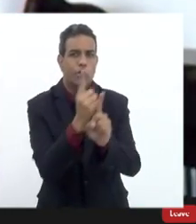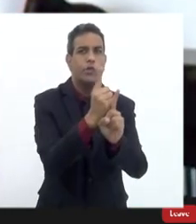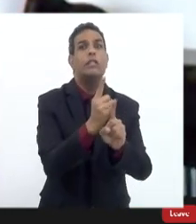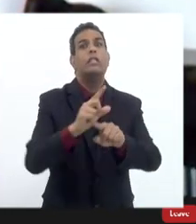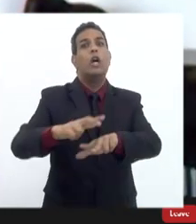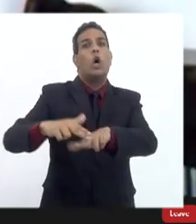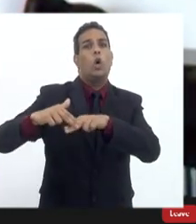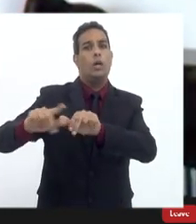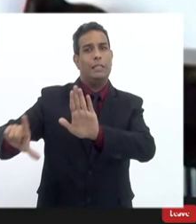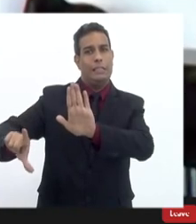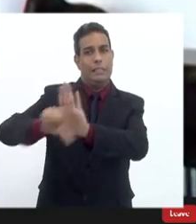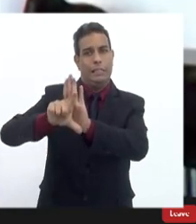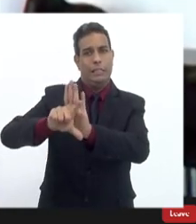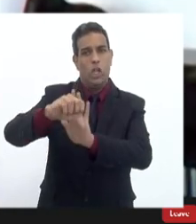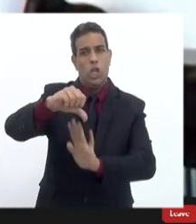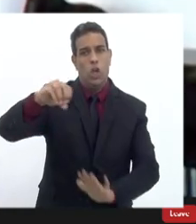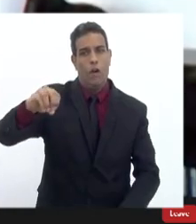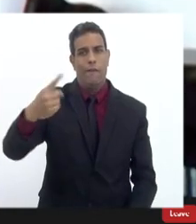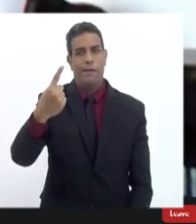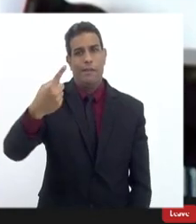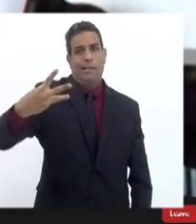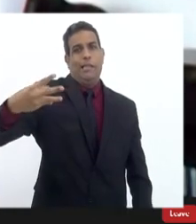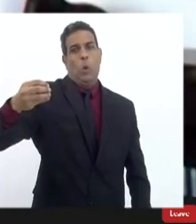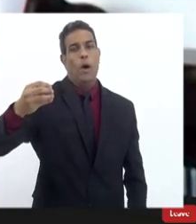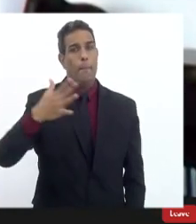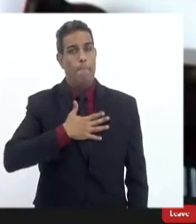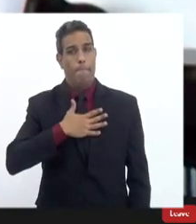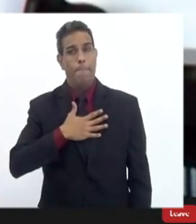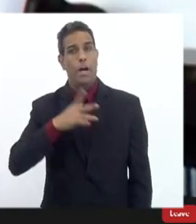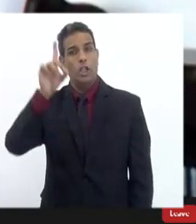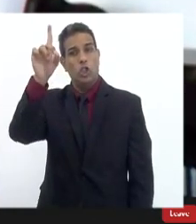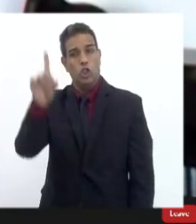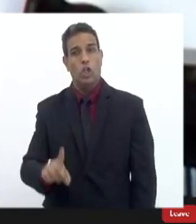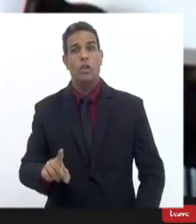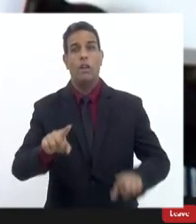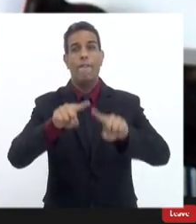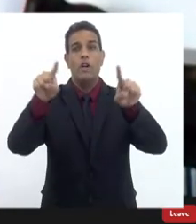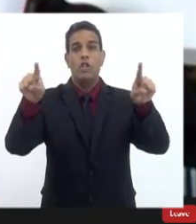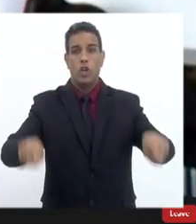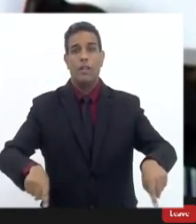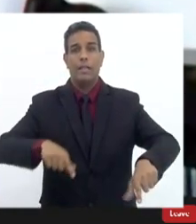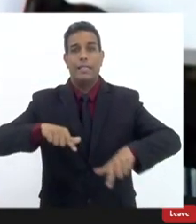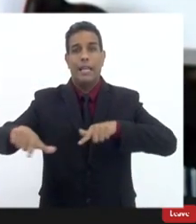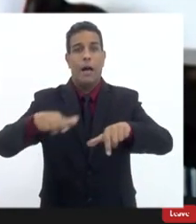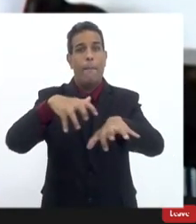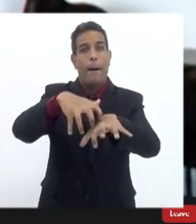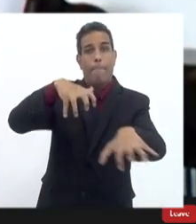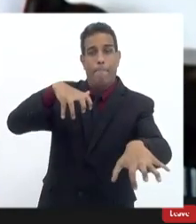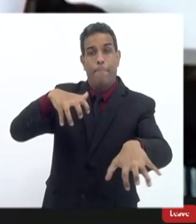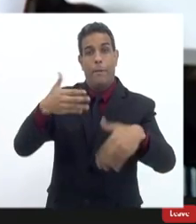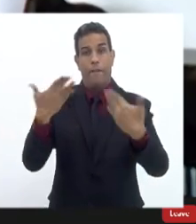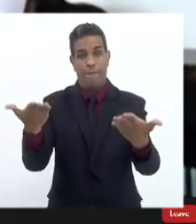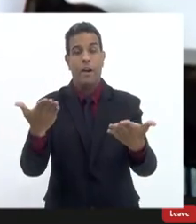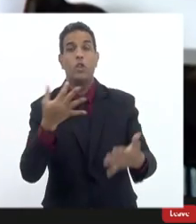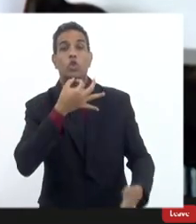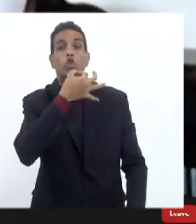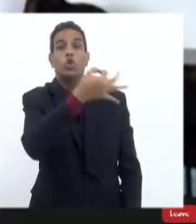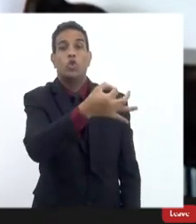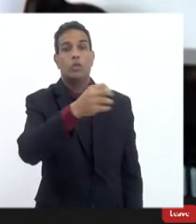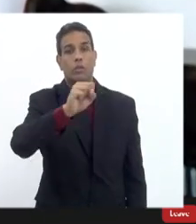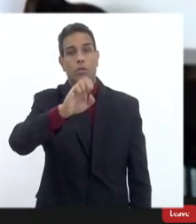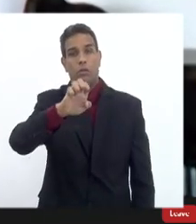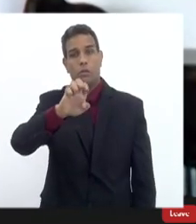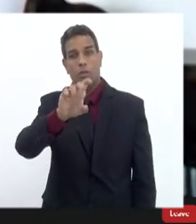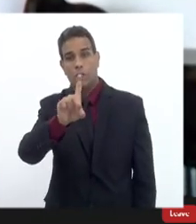lei, na lei de minha autoria, lei 9.140, que garante o direito ao home office. Uma sugestão que eu faço, inclusive, para a SEDUC, é que